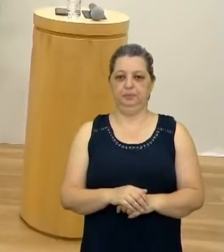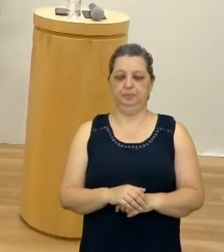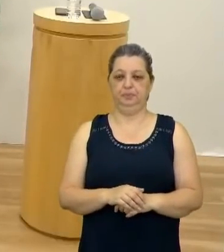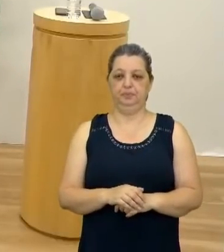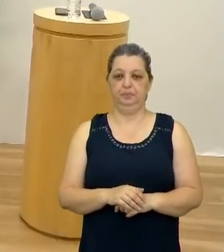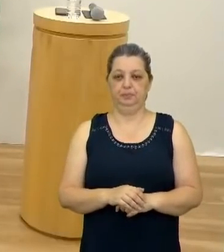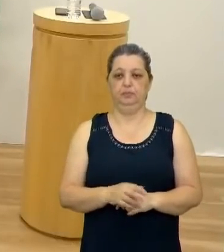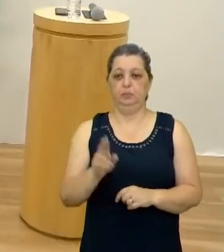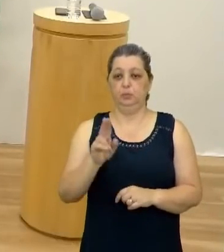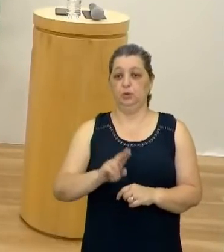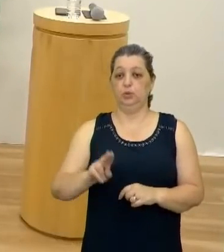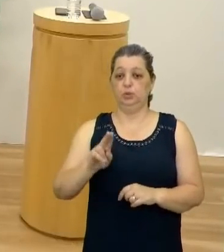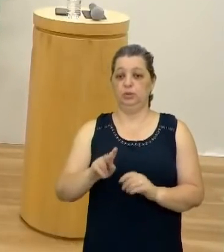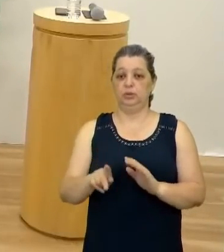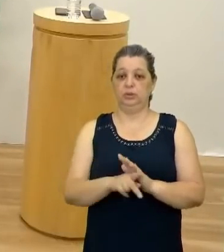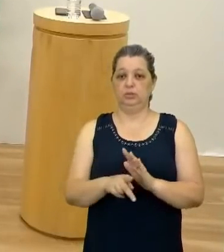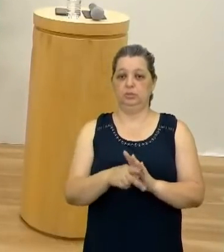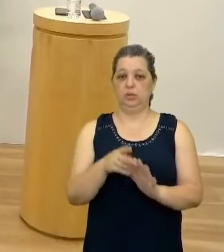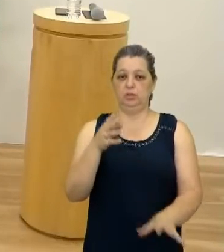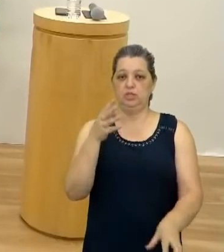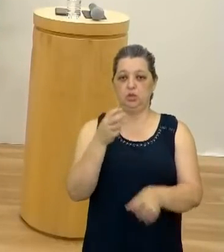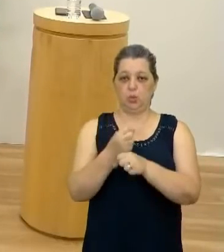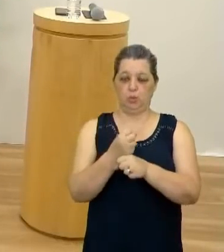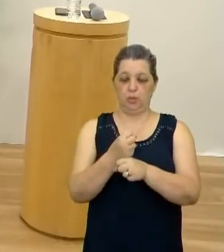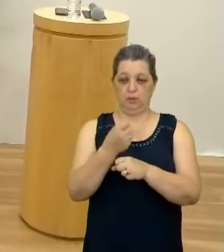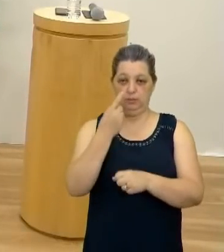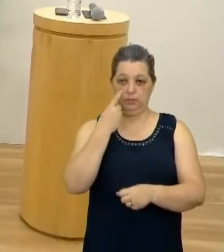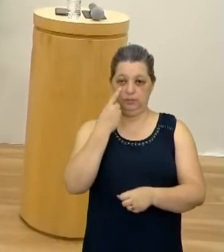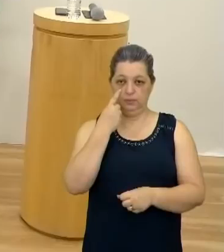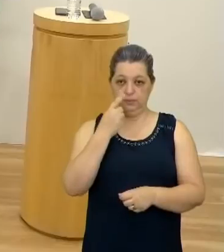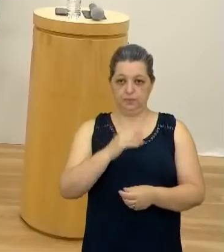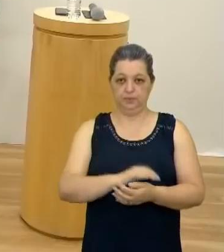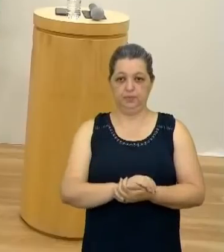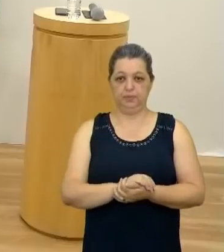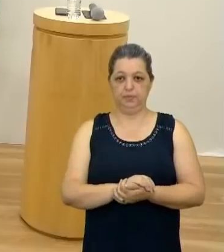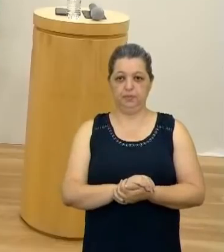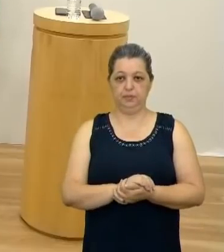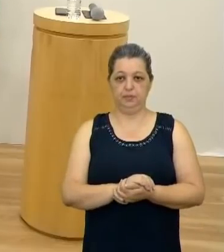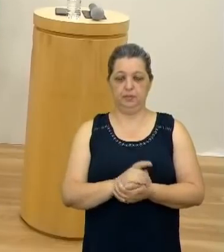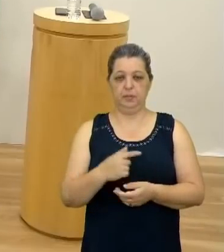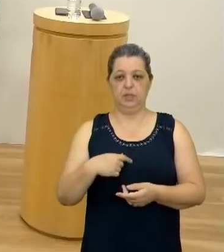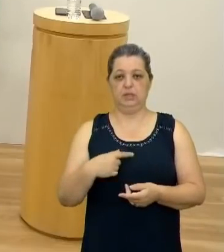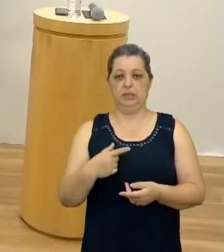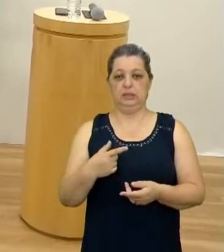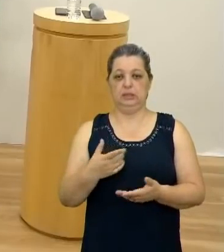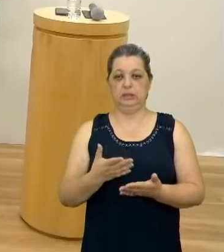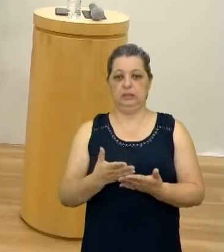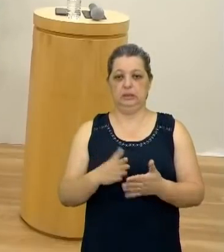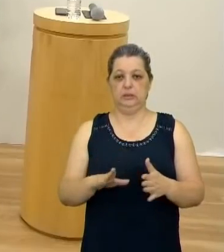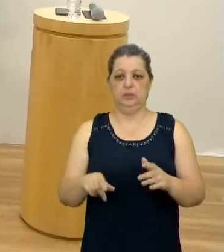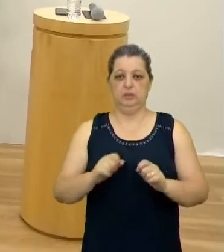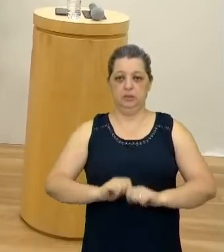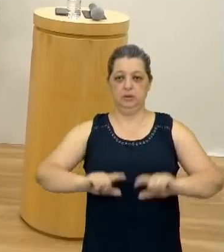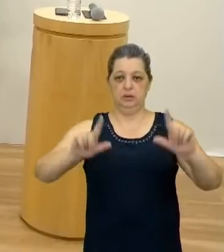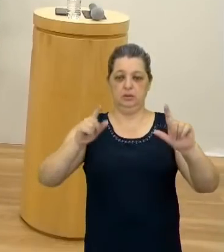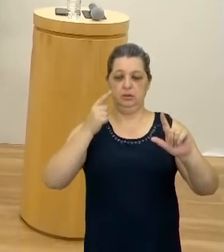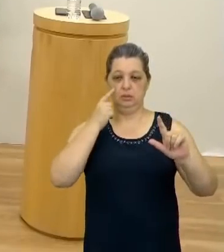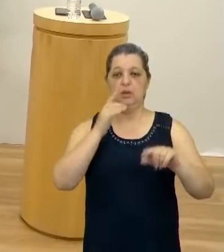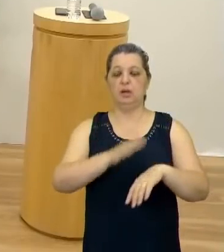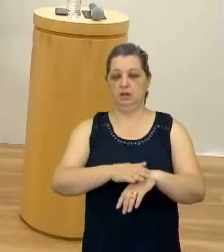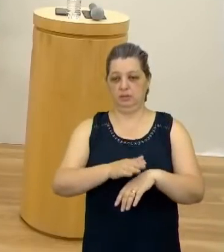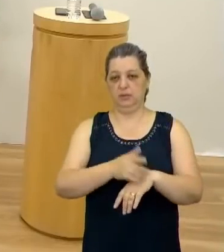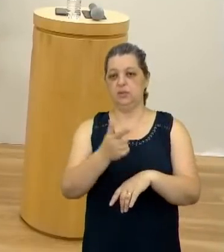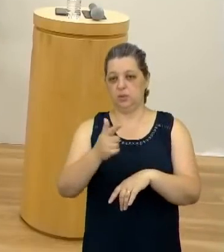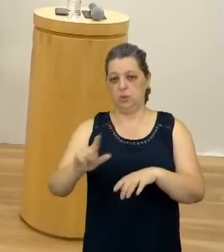desse, usando aí a soma, tá certo? Vamos ver. Eu perdi esse slide para vocês, mas eu quero fazer uma